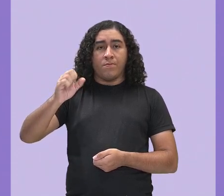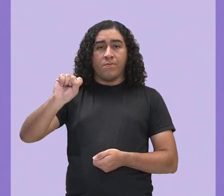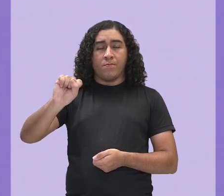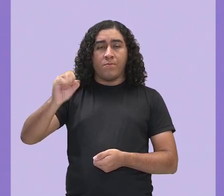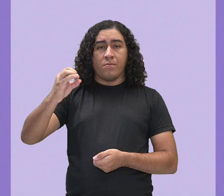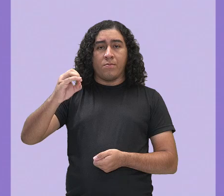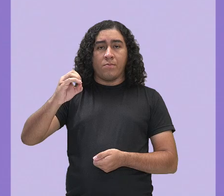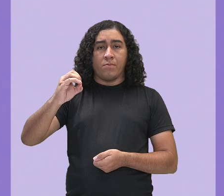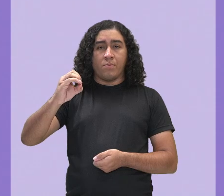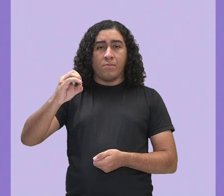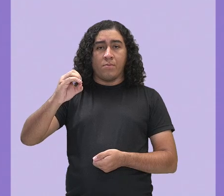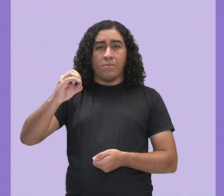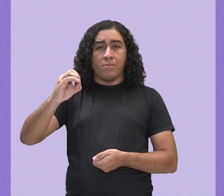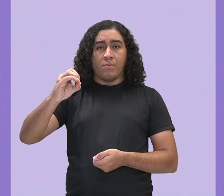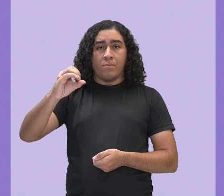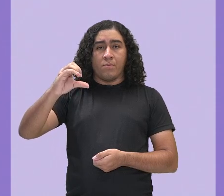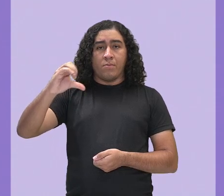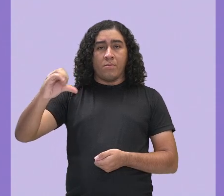80,